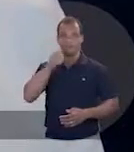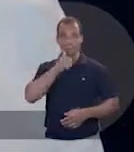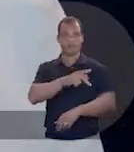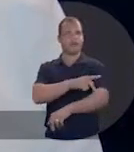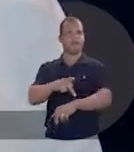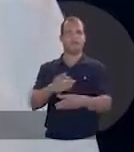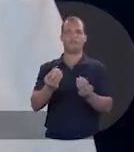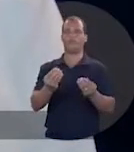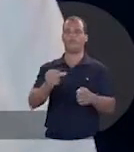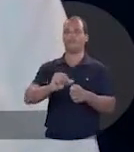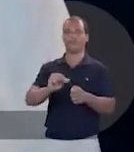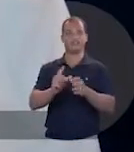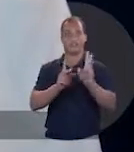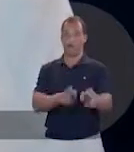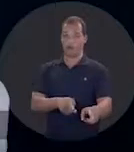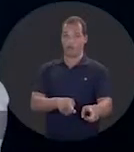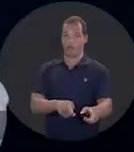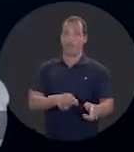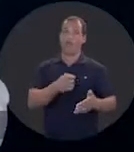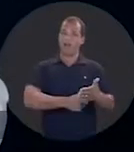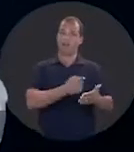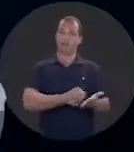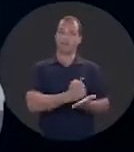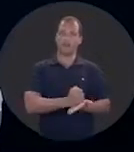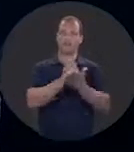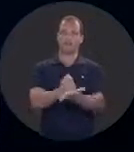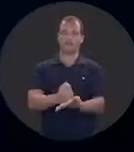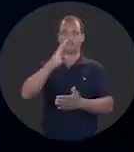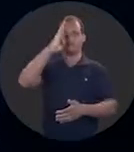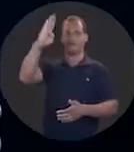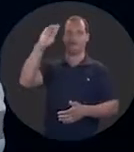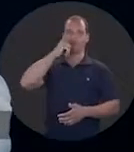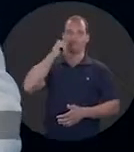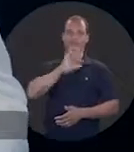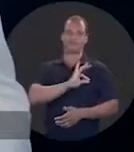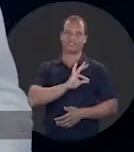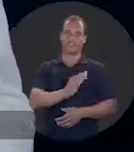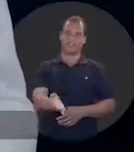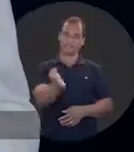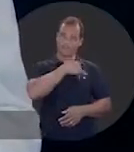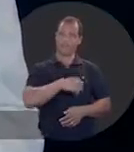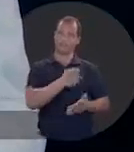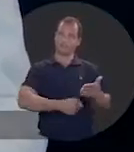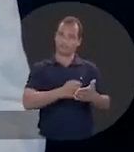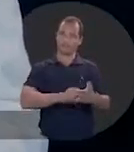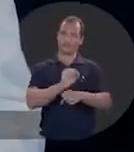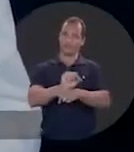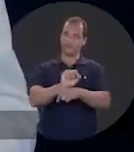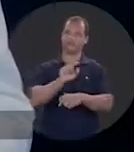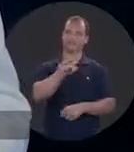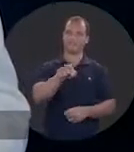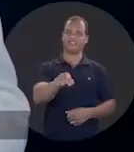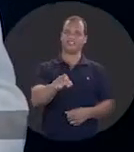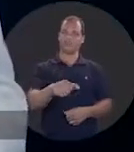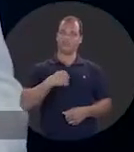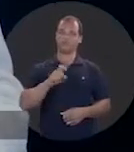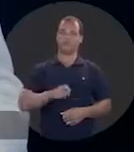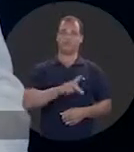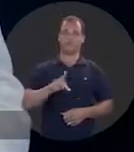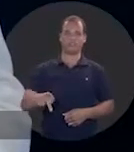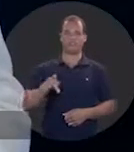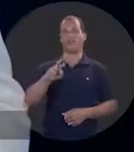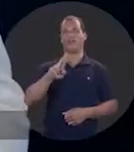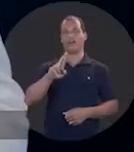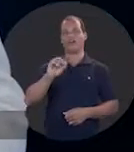mais mulheres do Paraná façam o mesmo. O PROS apoia e incentiva a participação política da mulher. Venha para o PROS. Sou a